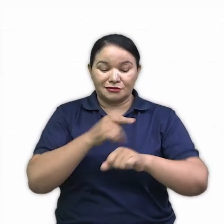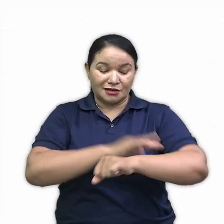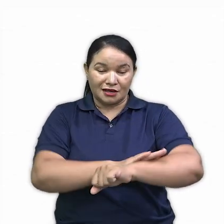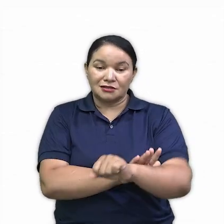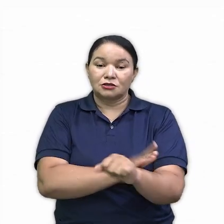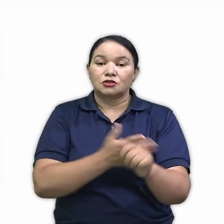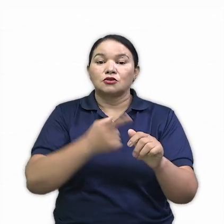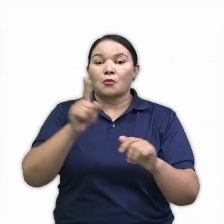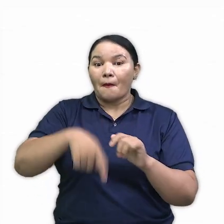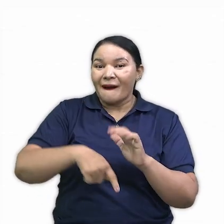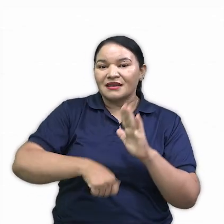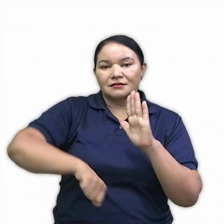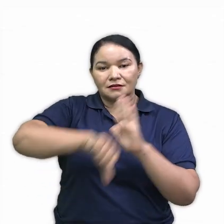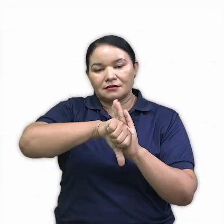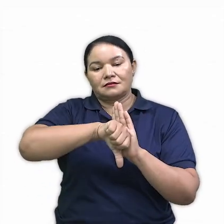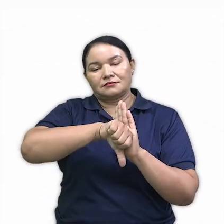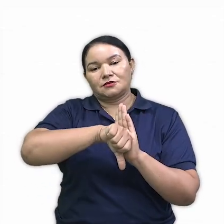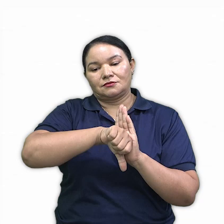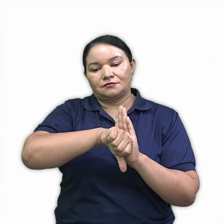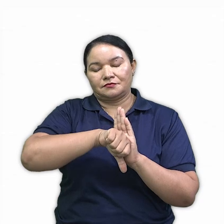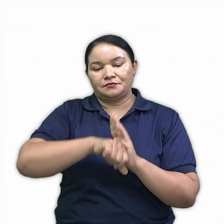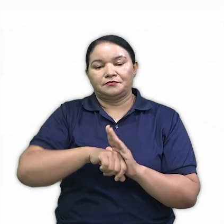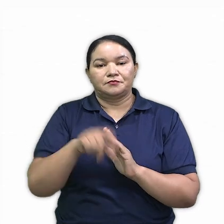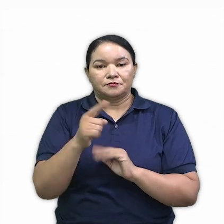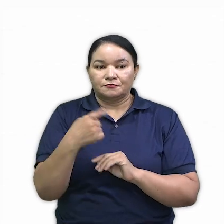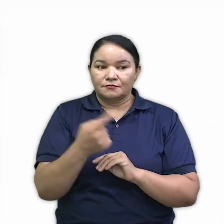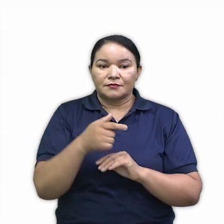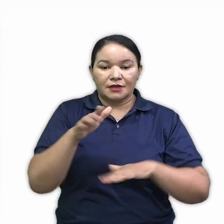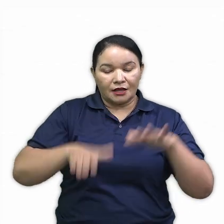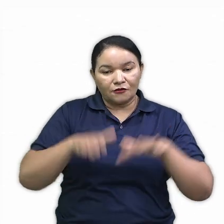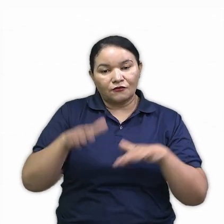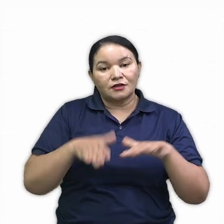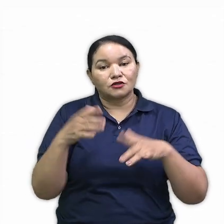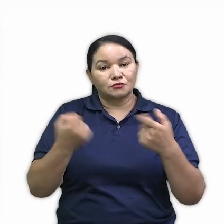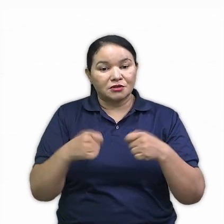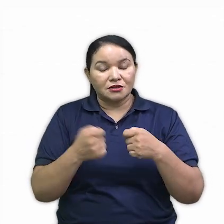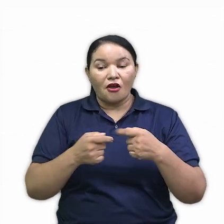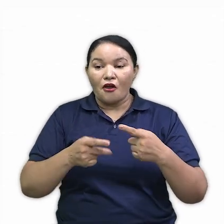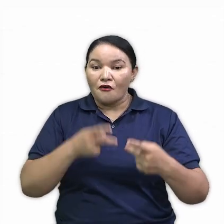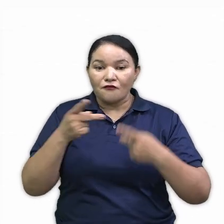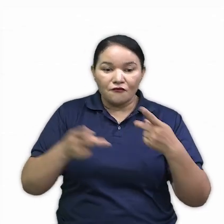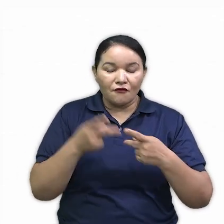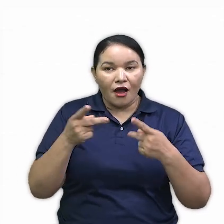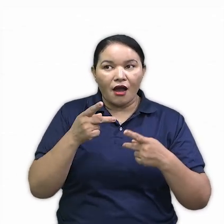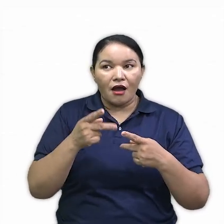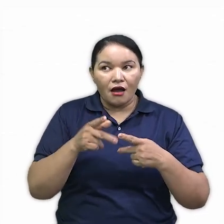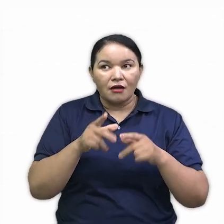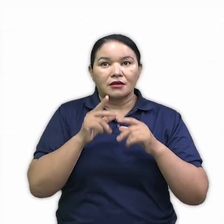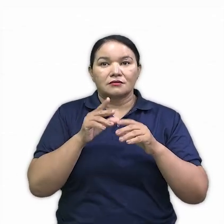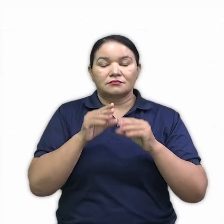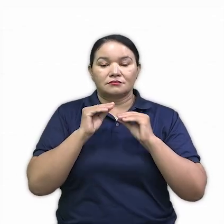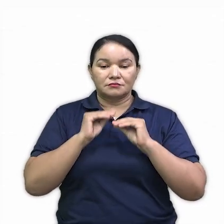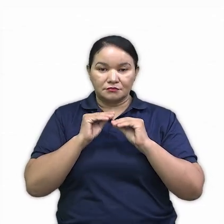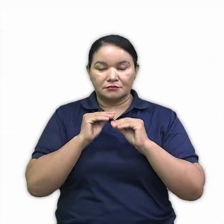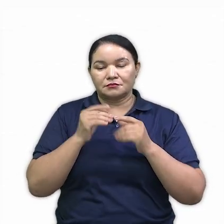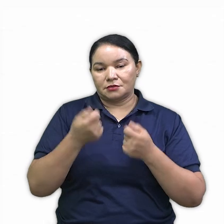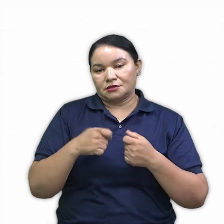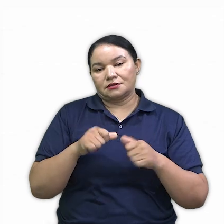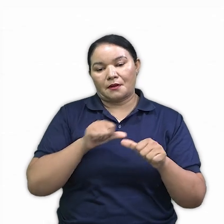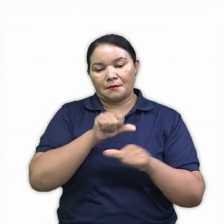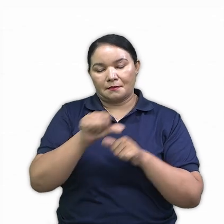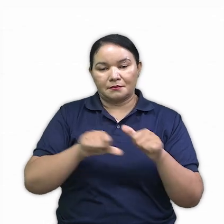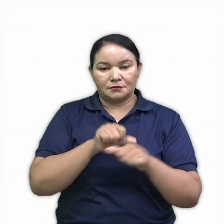o racismo. Mas muitas vezes nós nos pegamos falando, né? Tempos atrás era muito mais